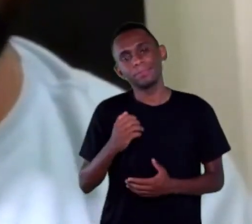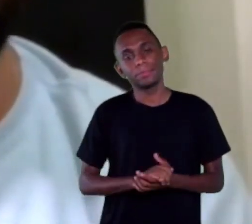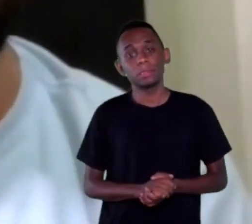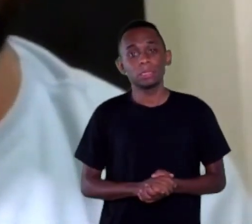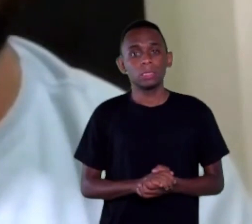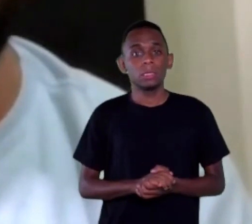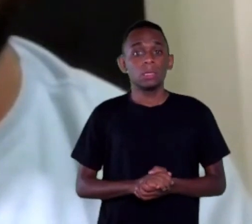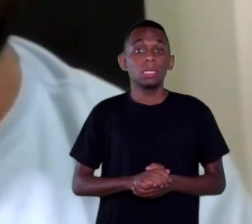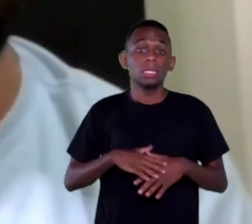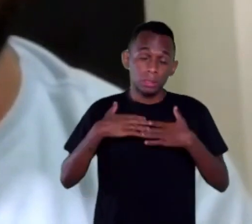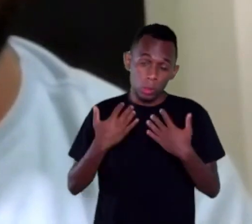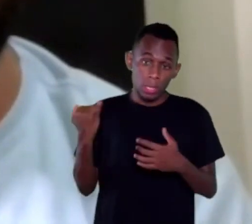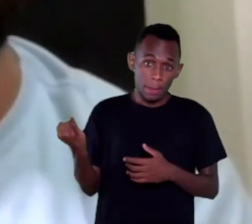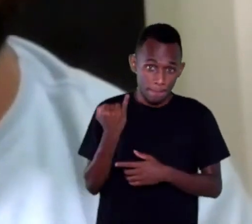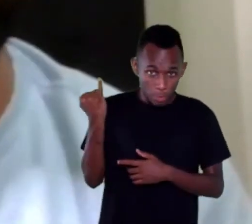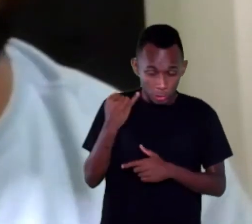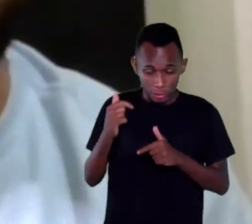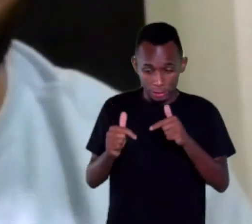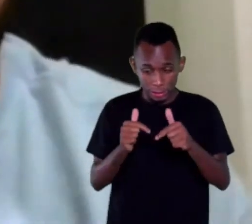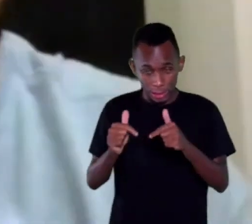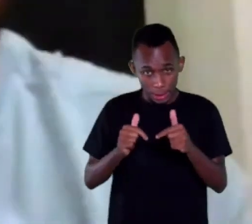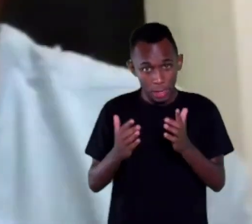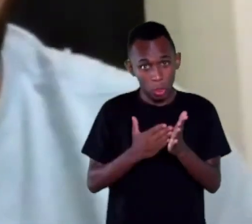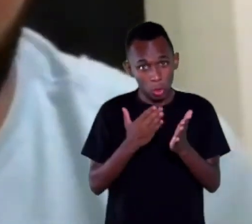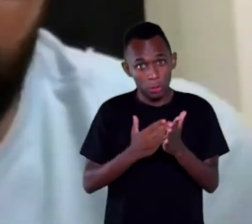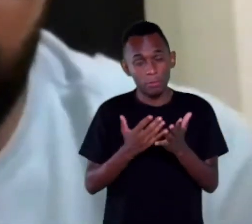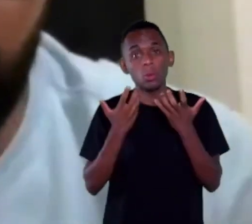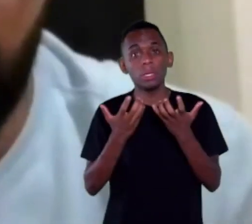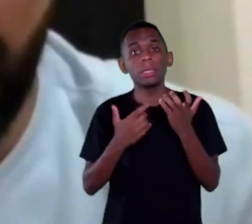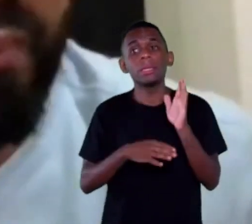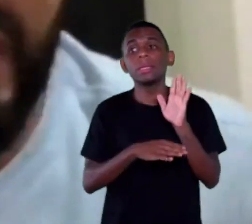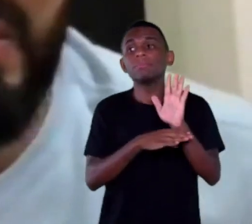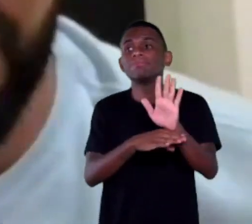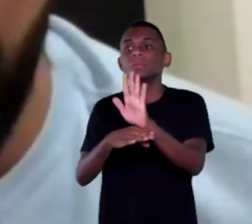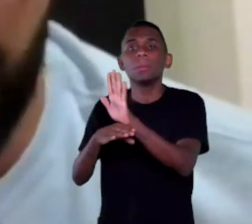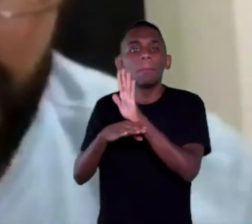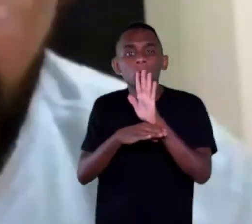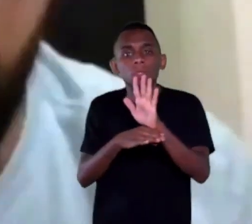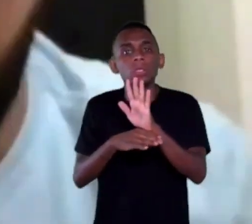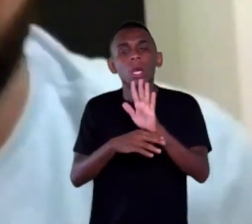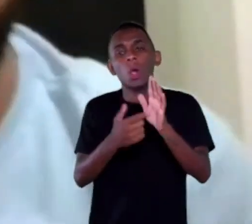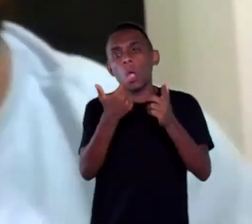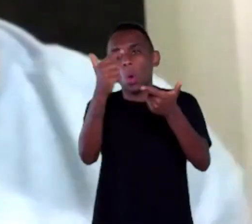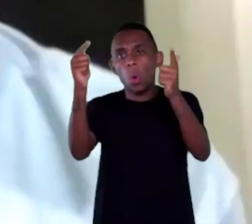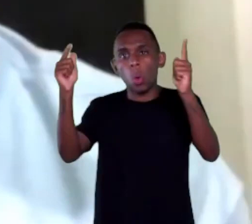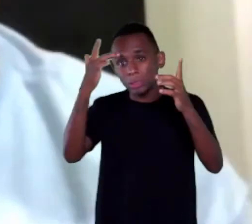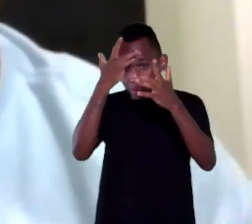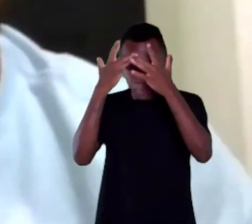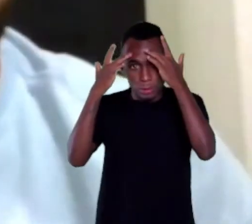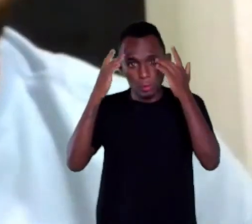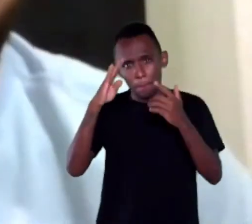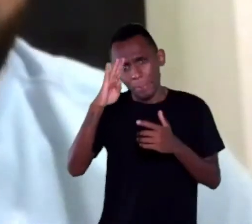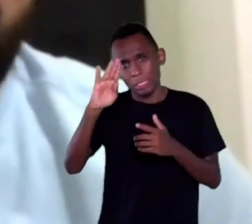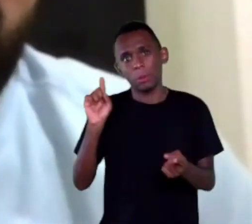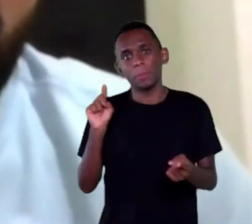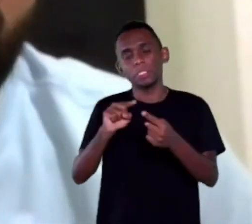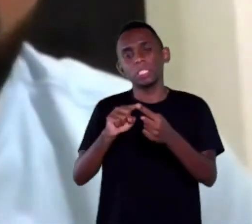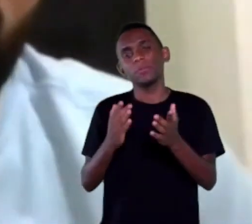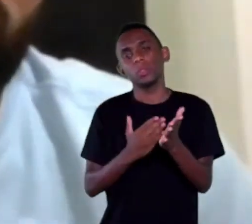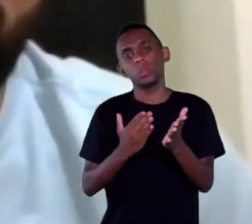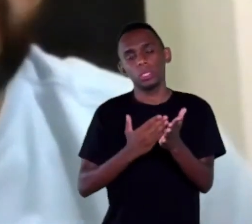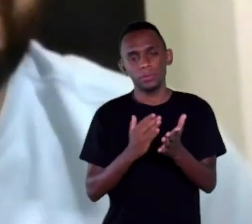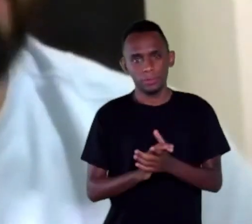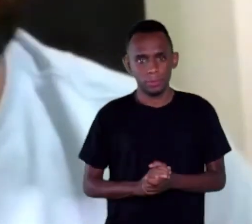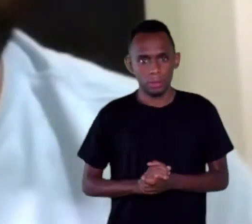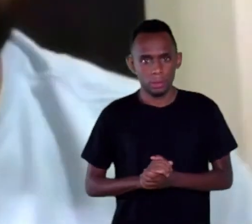porque eu queria ajudar outras pessoas, que é o principal desse trabalho. Nem é uma linha que eu